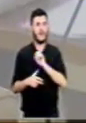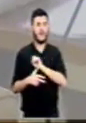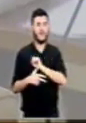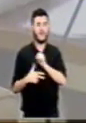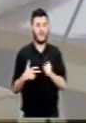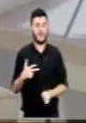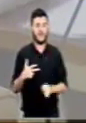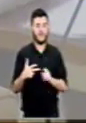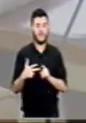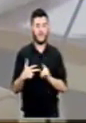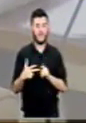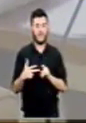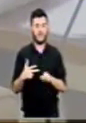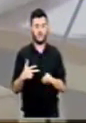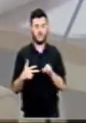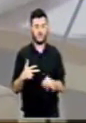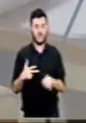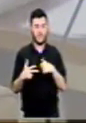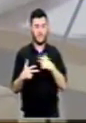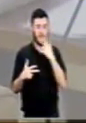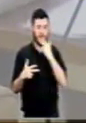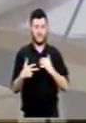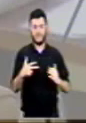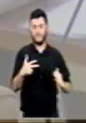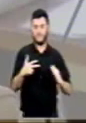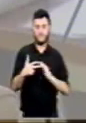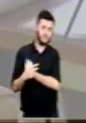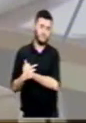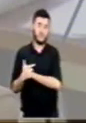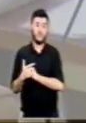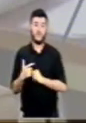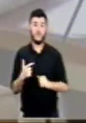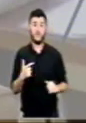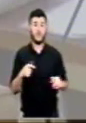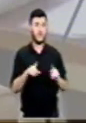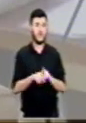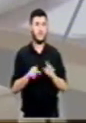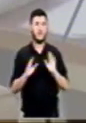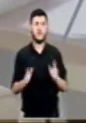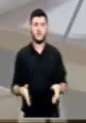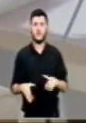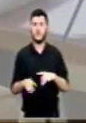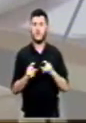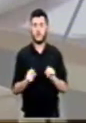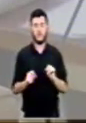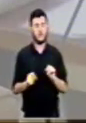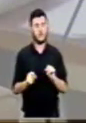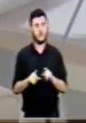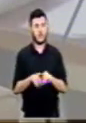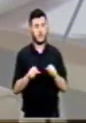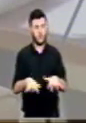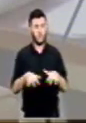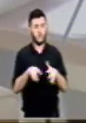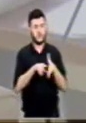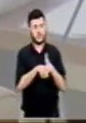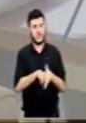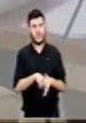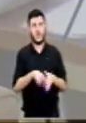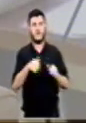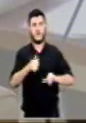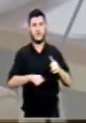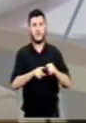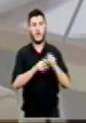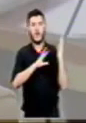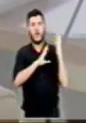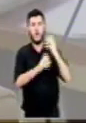porque as investigações deveriam estar sob a supervisão desta Corte, e examino agora, o mais sinteticamente